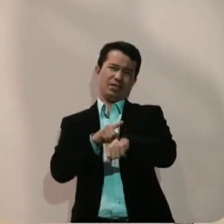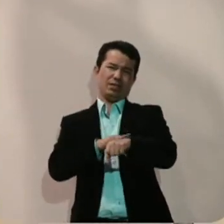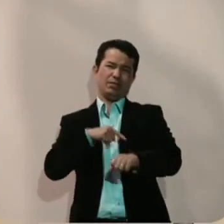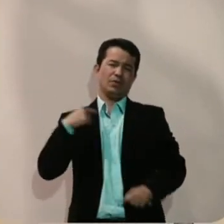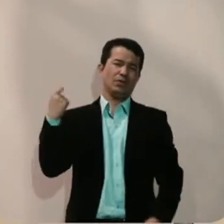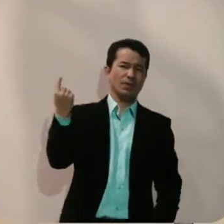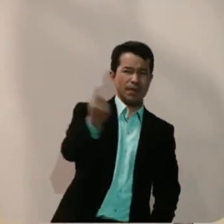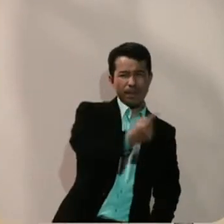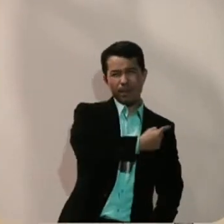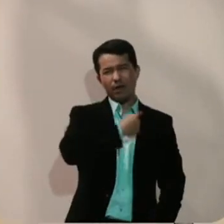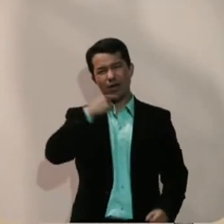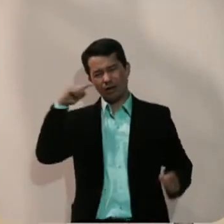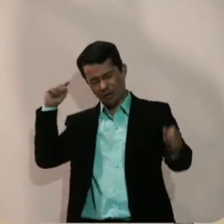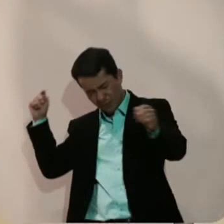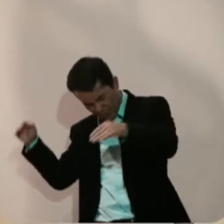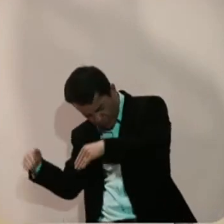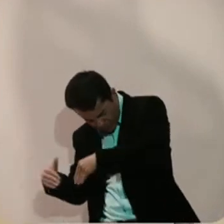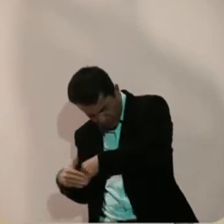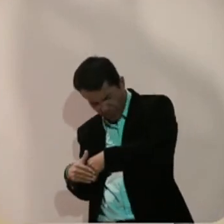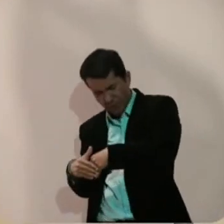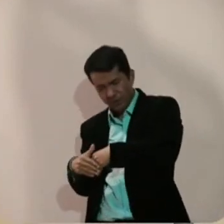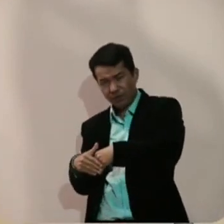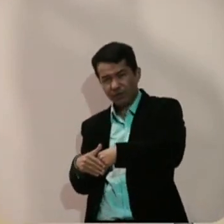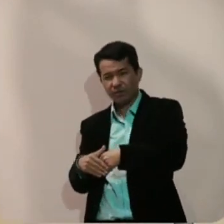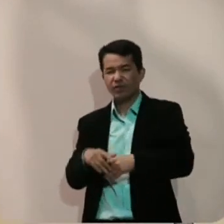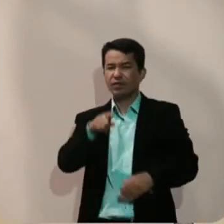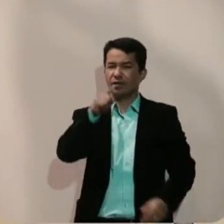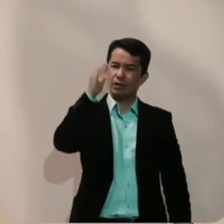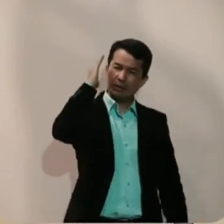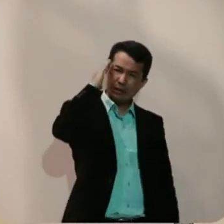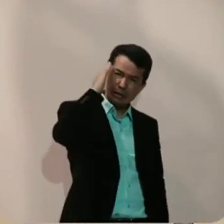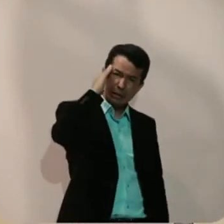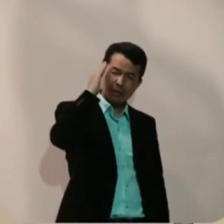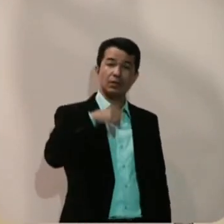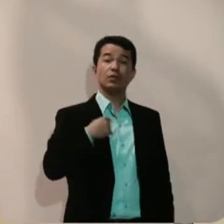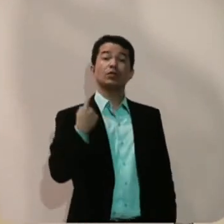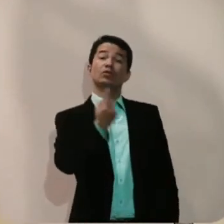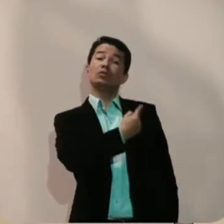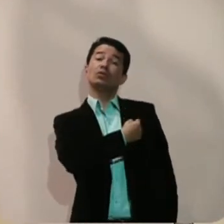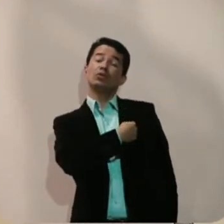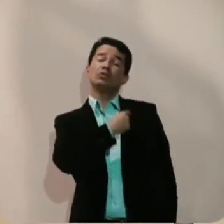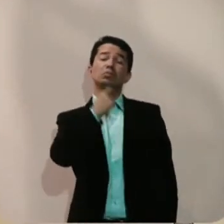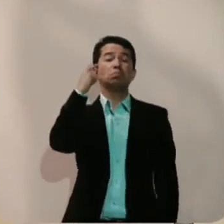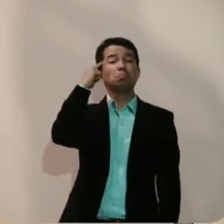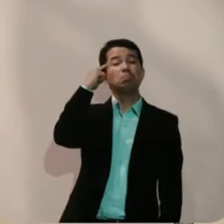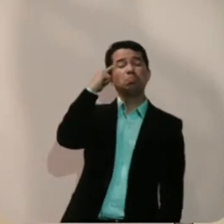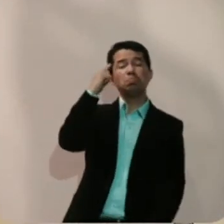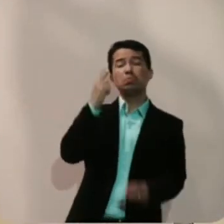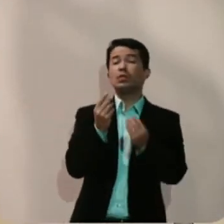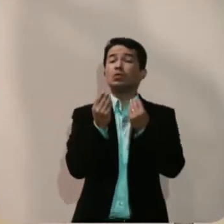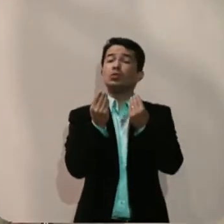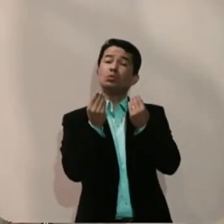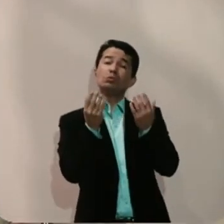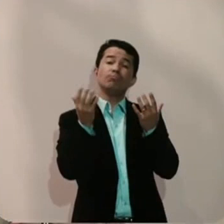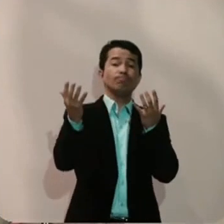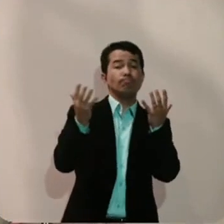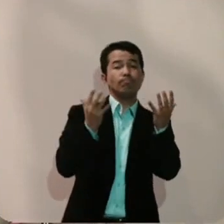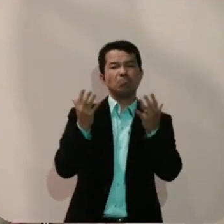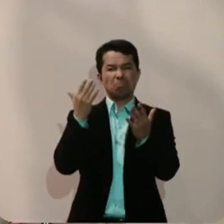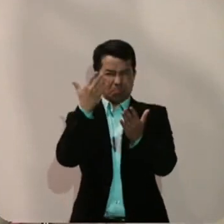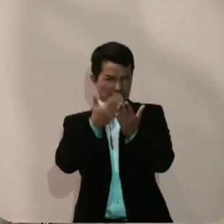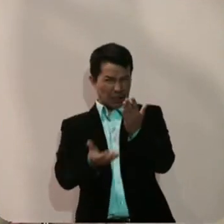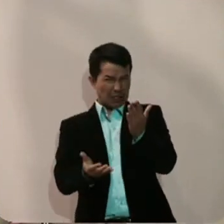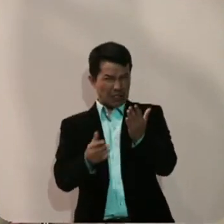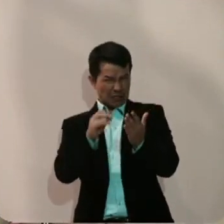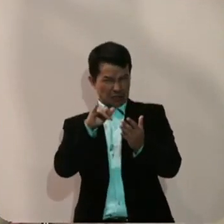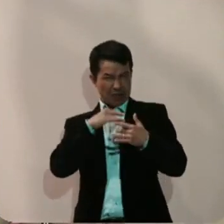rende, às vezes a gente tem aí a sensação de que se render para Deus é perder. Na verdade